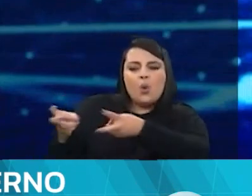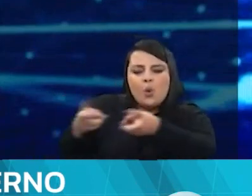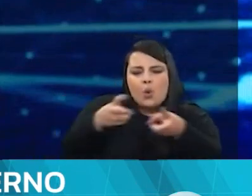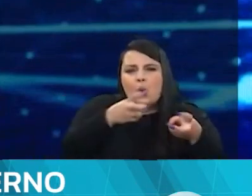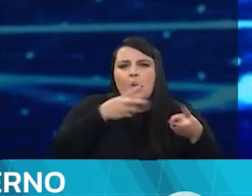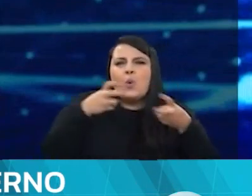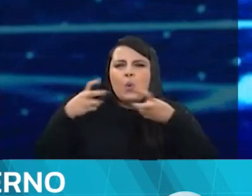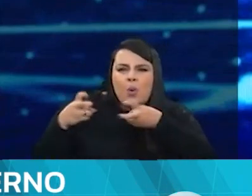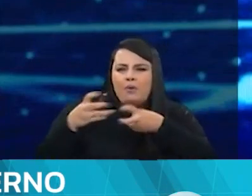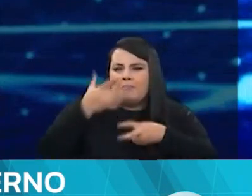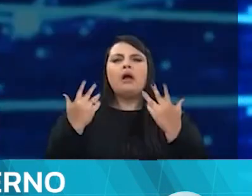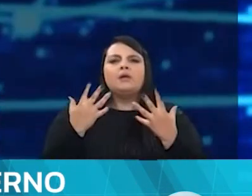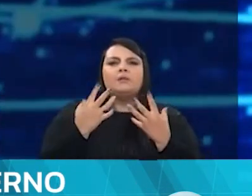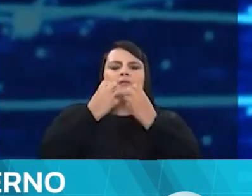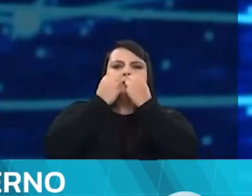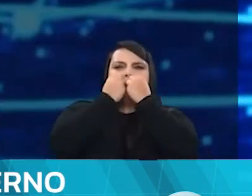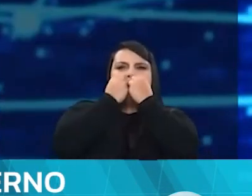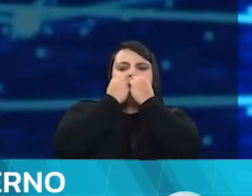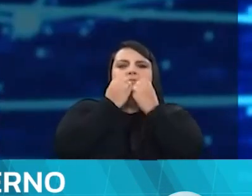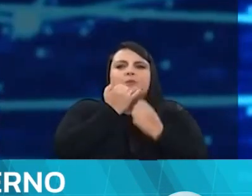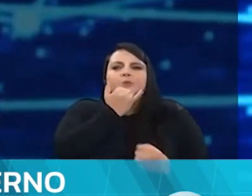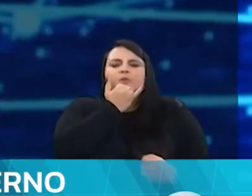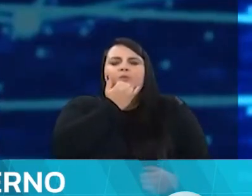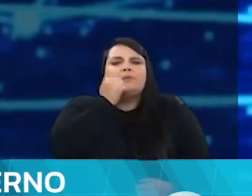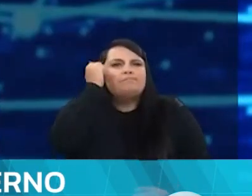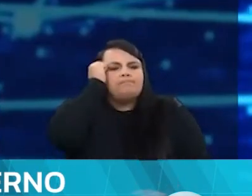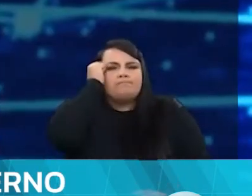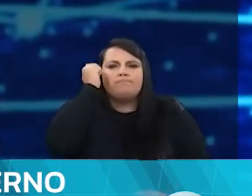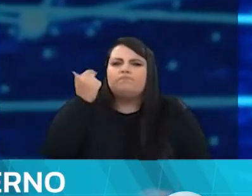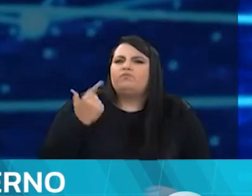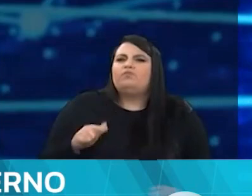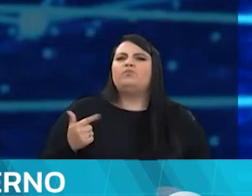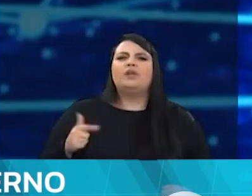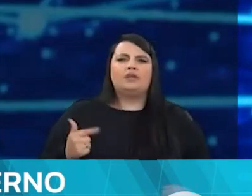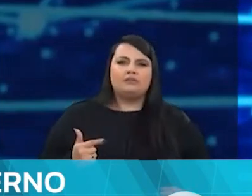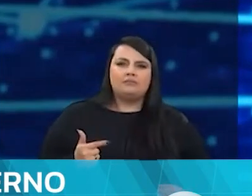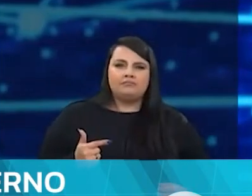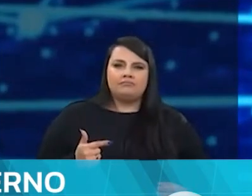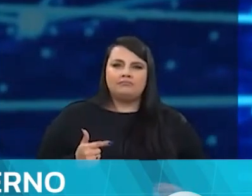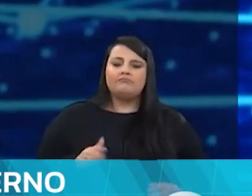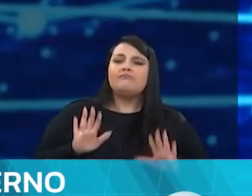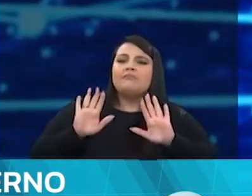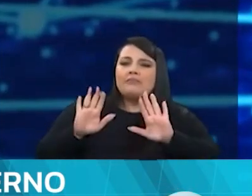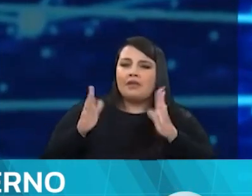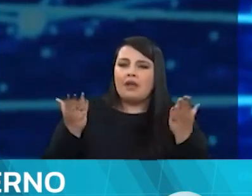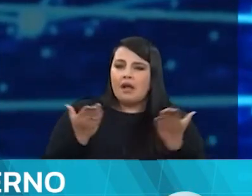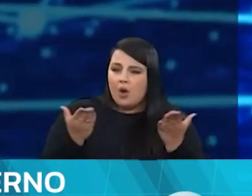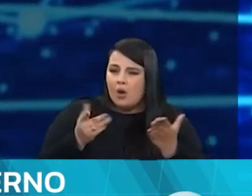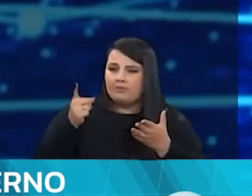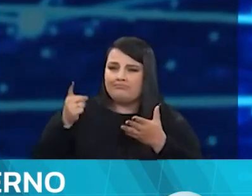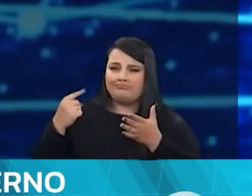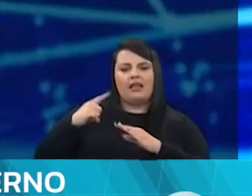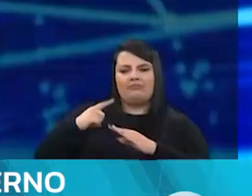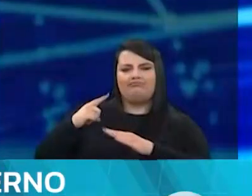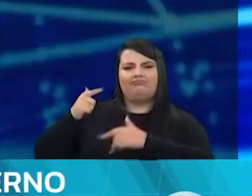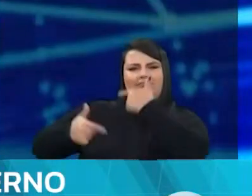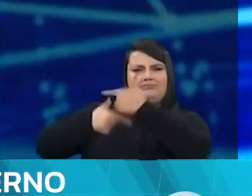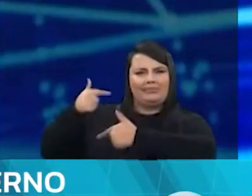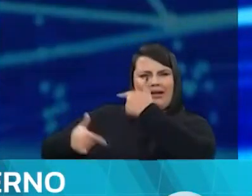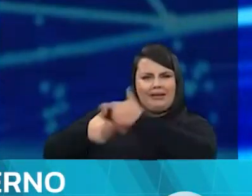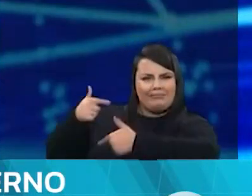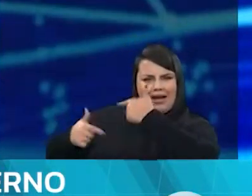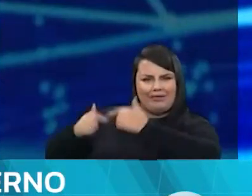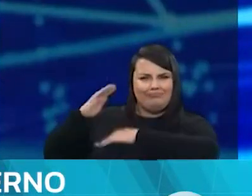custas do consumidor brasileiro. Ao longo do programa, os dois trocaram críticas e provocações, mas evitaram ataques e ofensas pessoais.